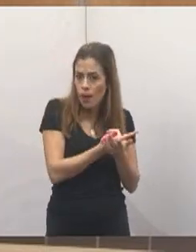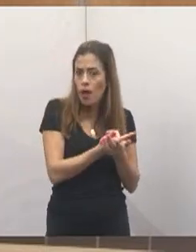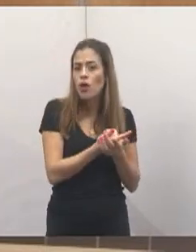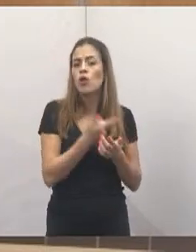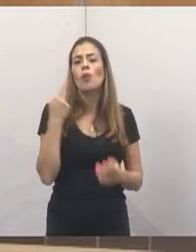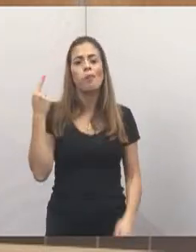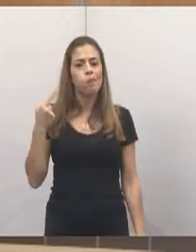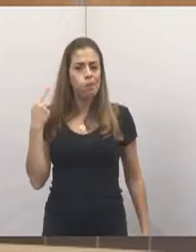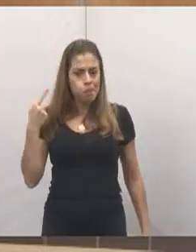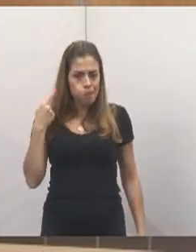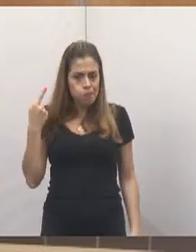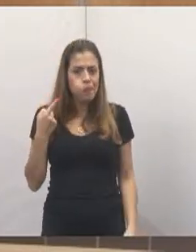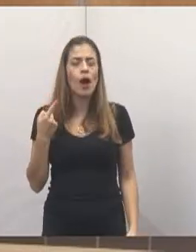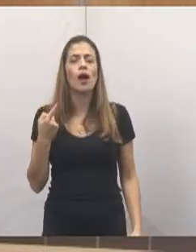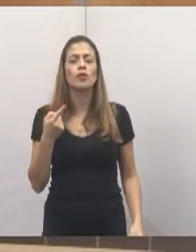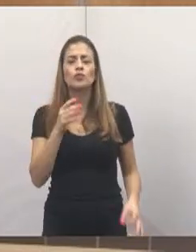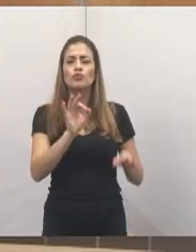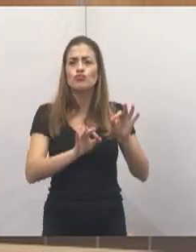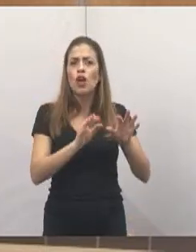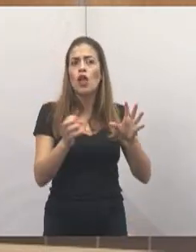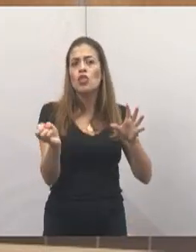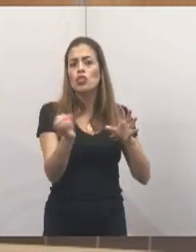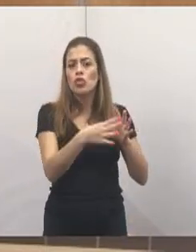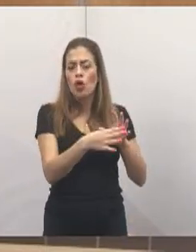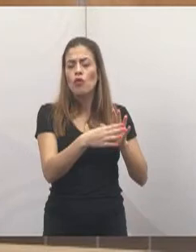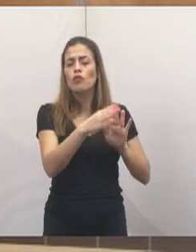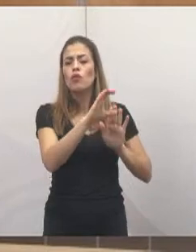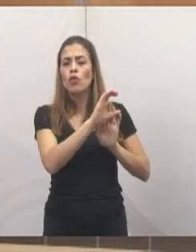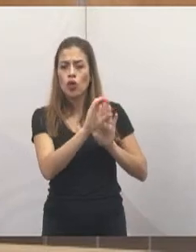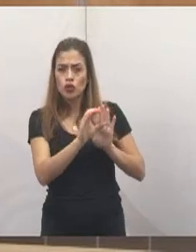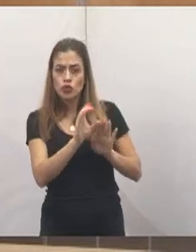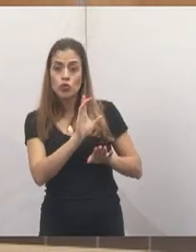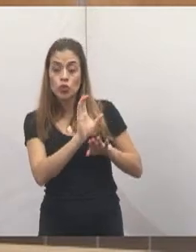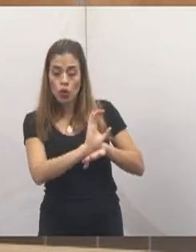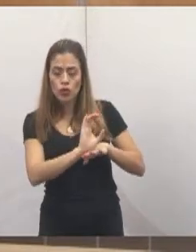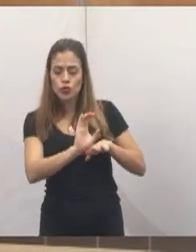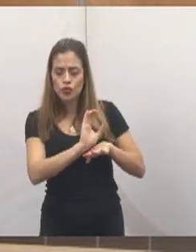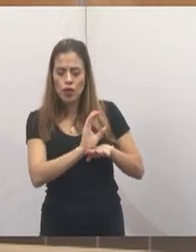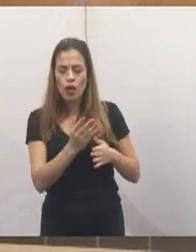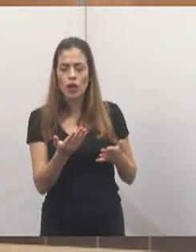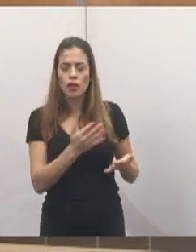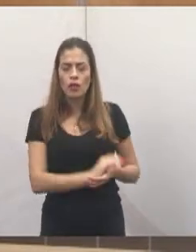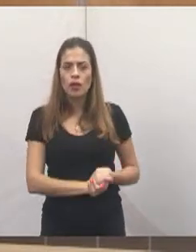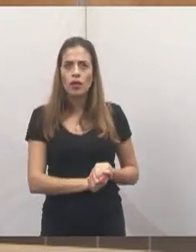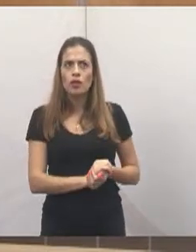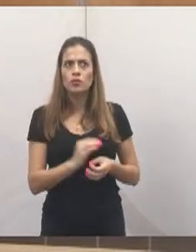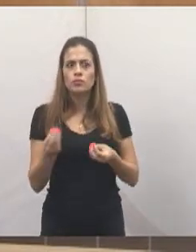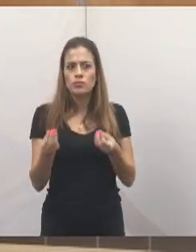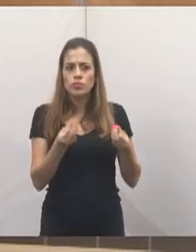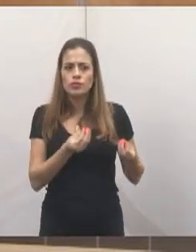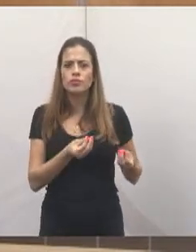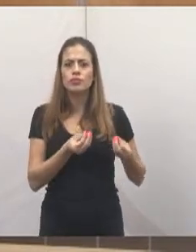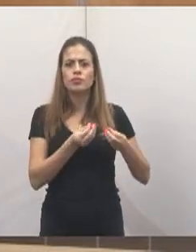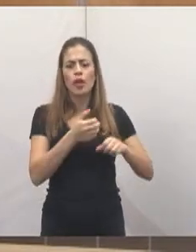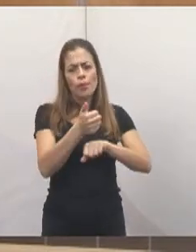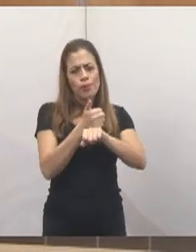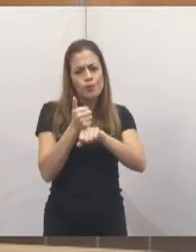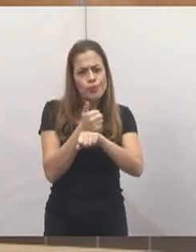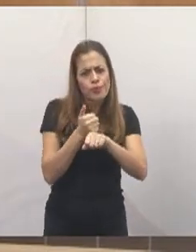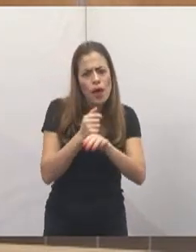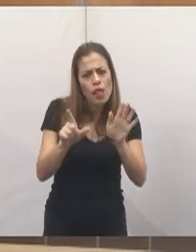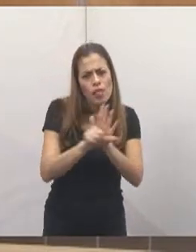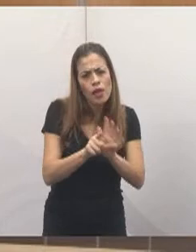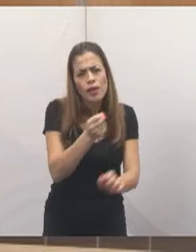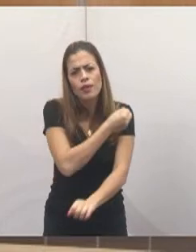de Processo Civil, a reforma do Estatuto da Advocacia para ampliar as prerrogativas profissionais, que é a Lei